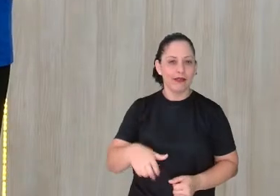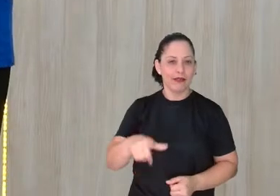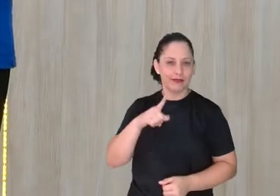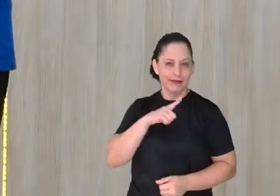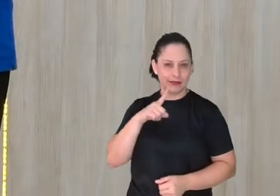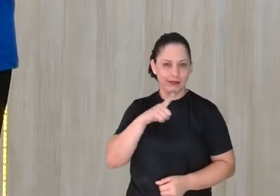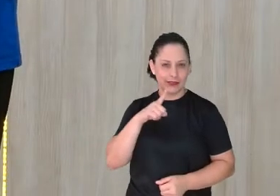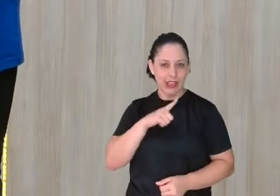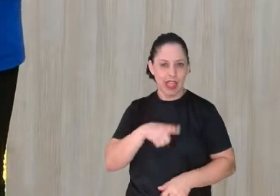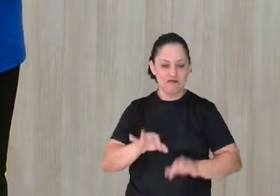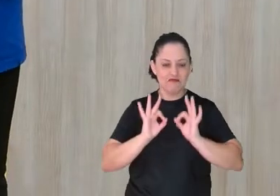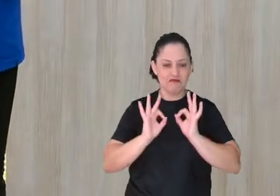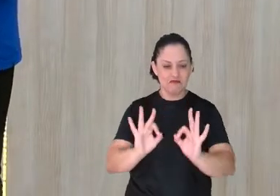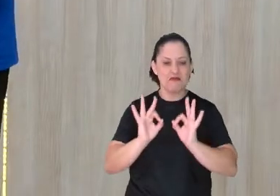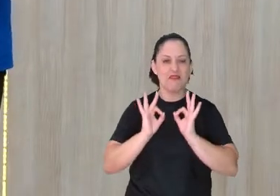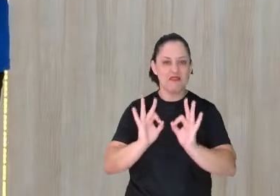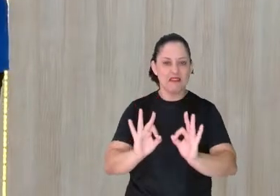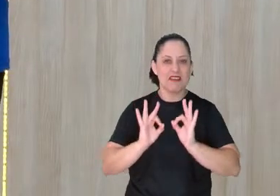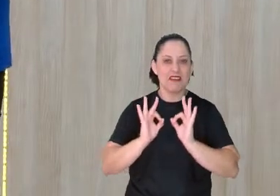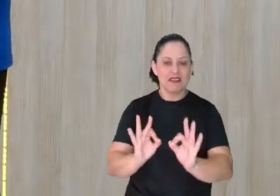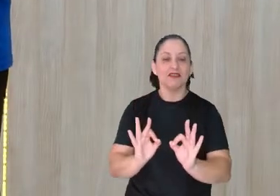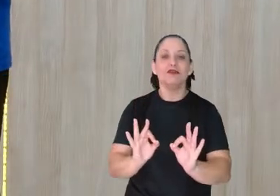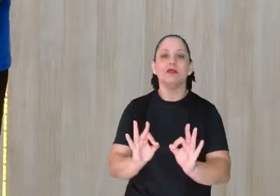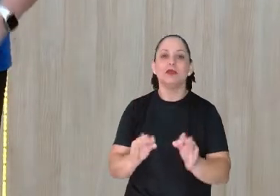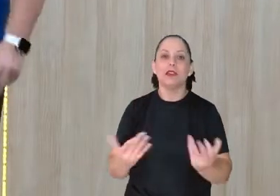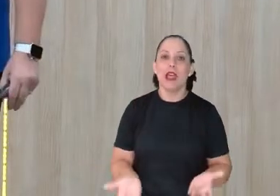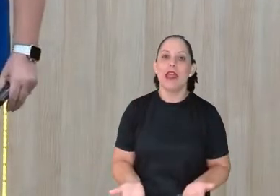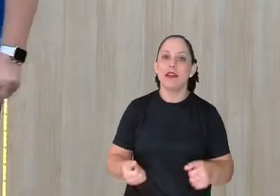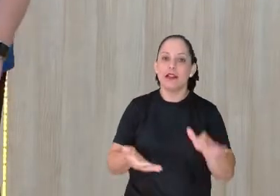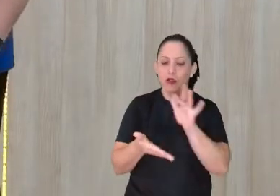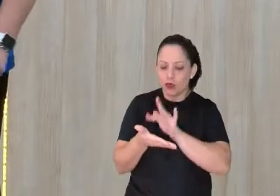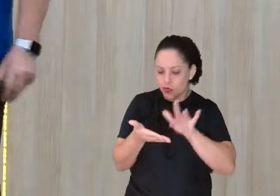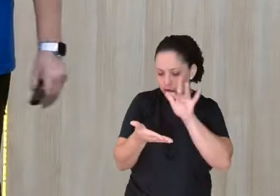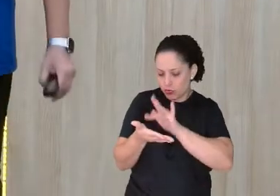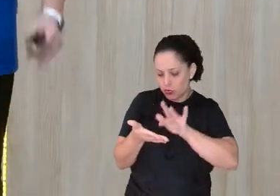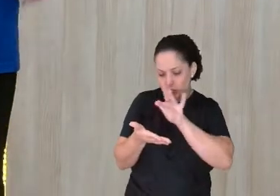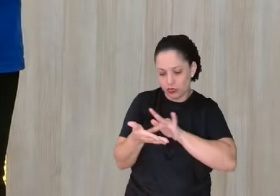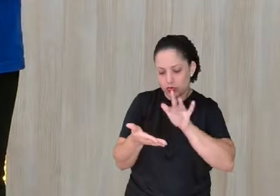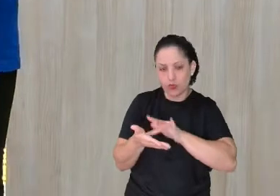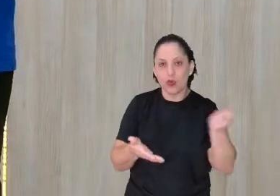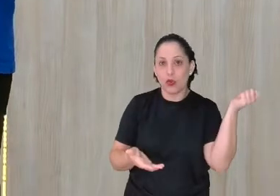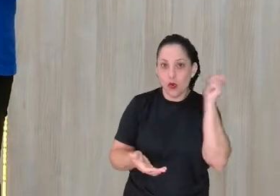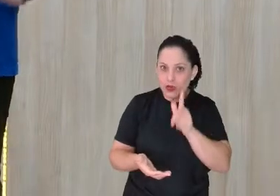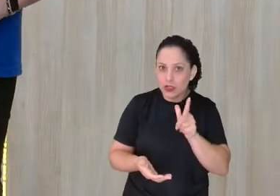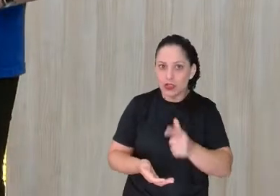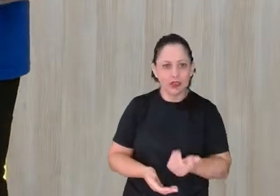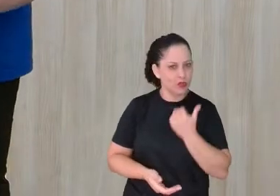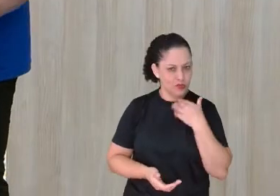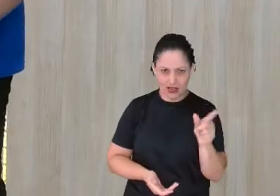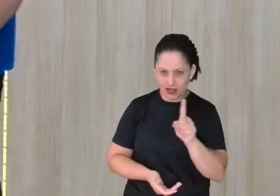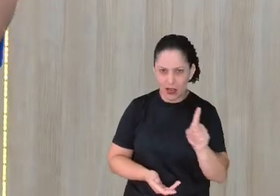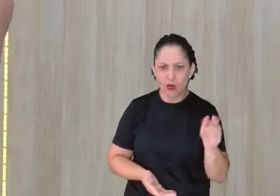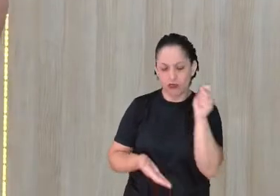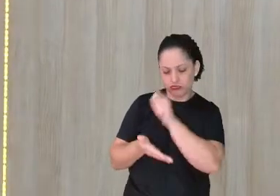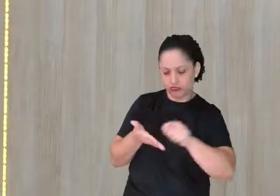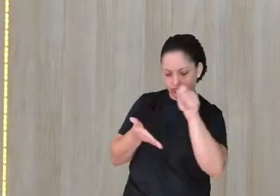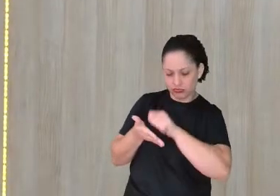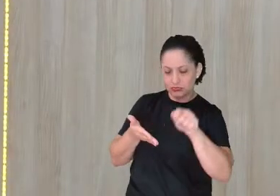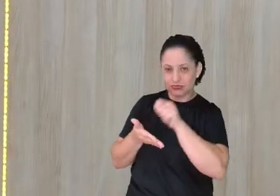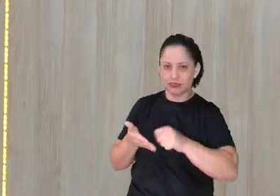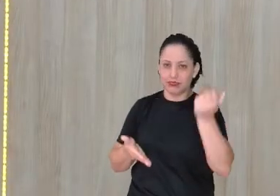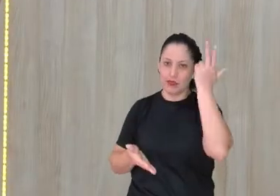Bem craque mesmo na questão aí do tablet, faz no tablet, gente. Quem não, faz no caderno. Então,